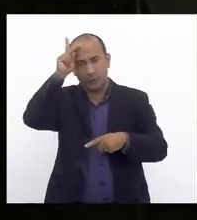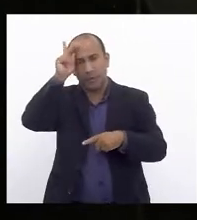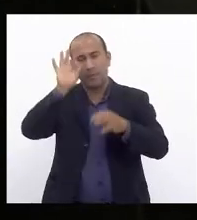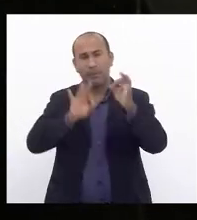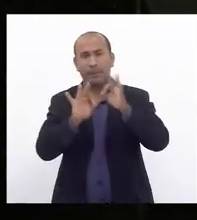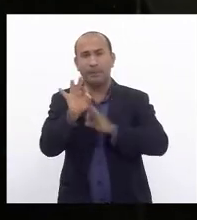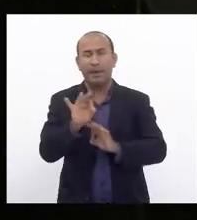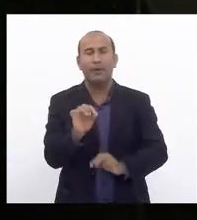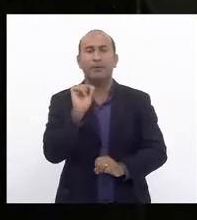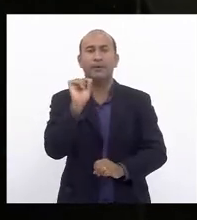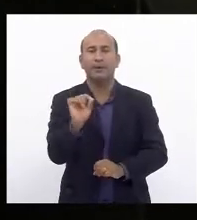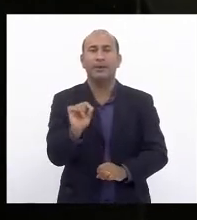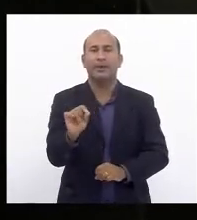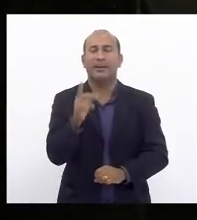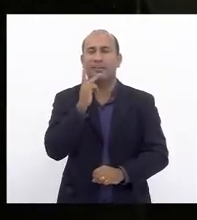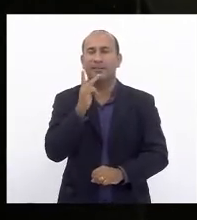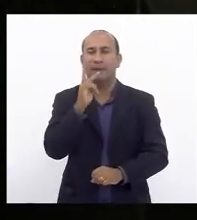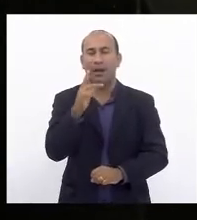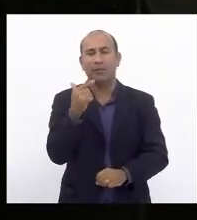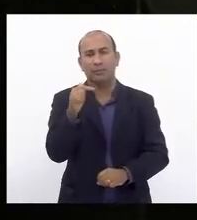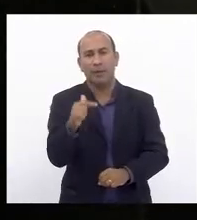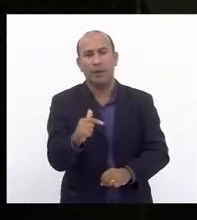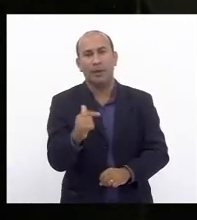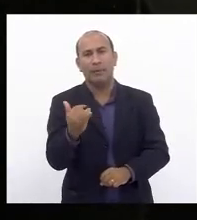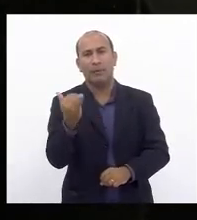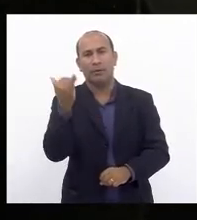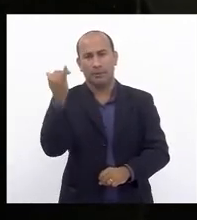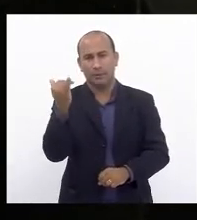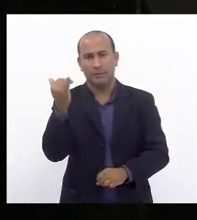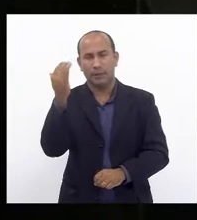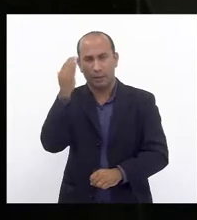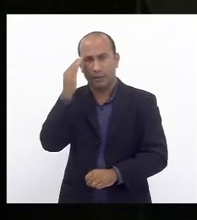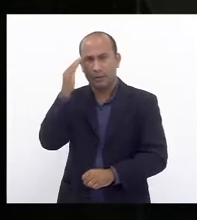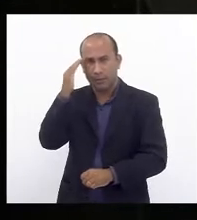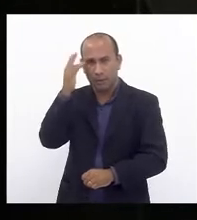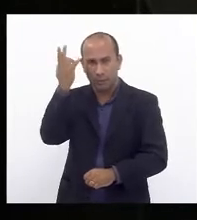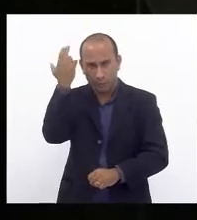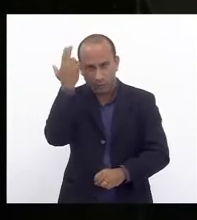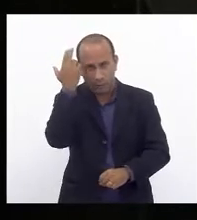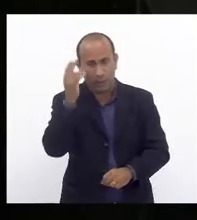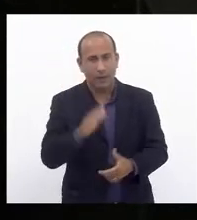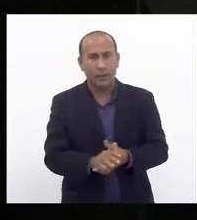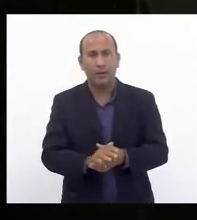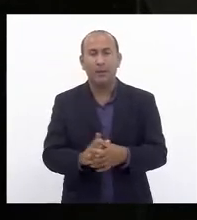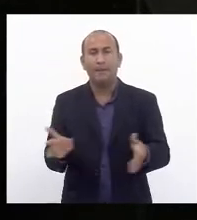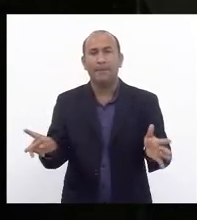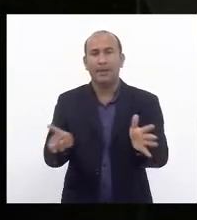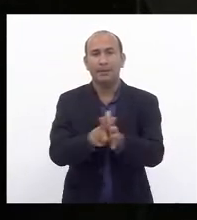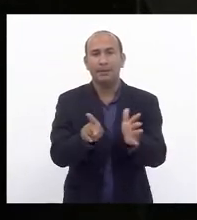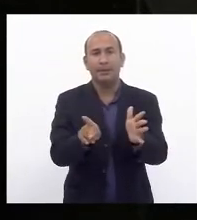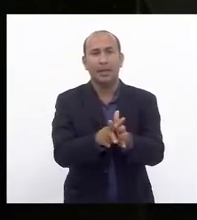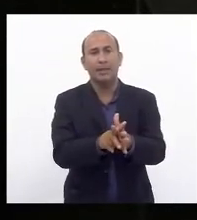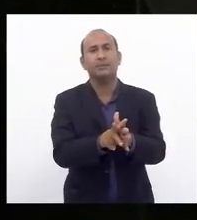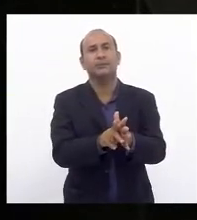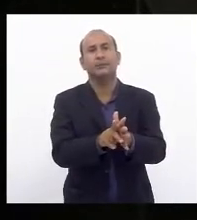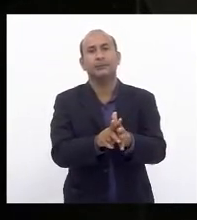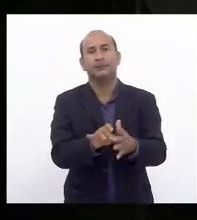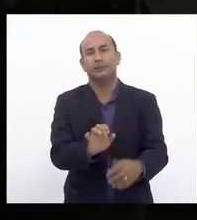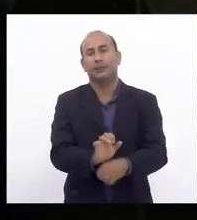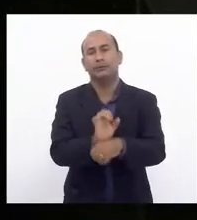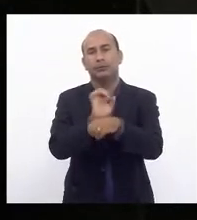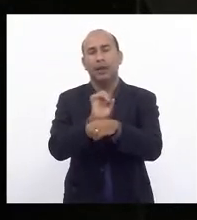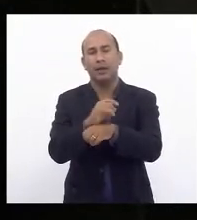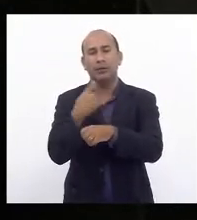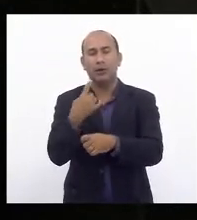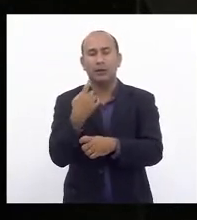vai apresentar, e aí não tem mais importância a autoria, entendeu, Eliomar? É uma lei que pertence ao Estado, que a gente espera, é isso mesmo, a gente espera